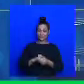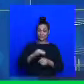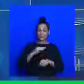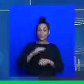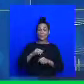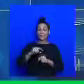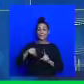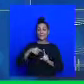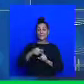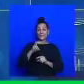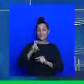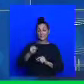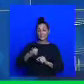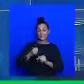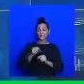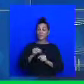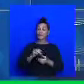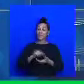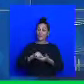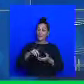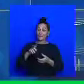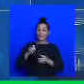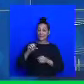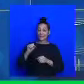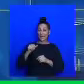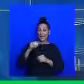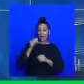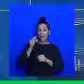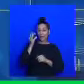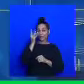Mais 5 dezenas, hein? A Mega Sena ao vivo.